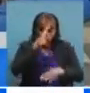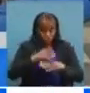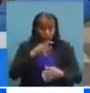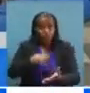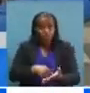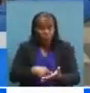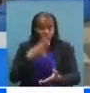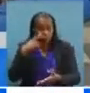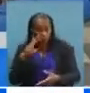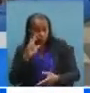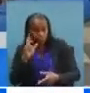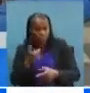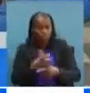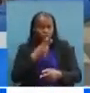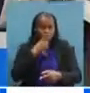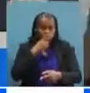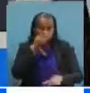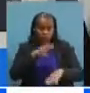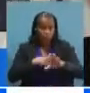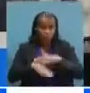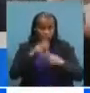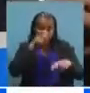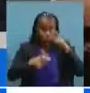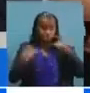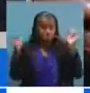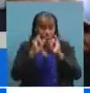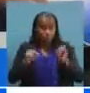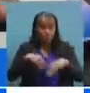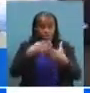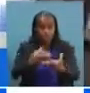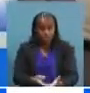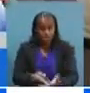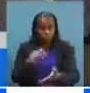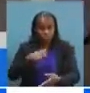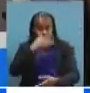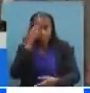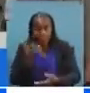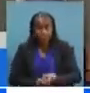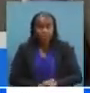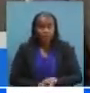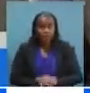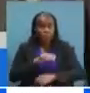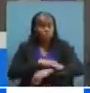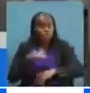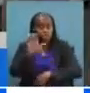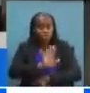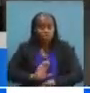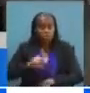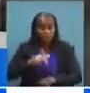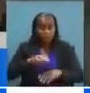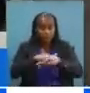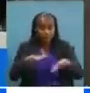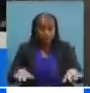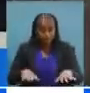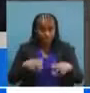controle do tabaco feito por consultores internacionais e entregue esta manhã as autoridades nacionais na praia o documenta medidas